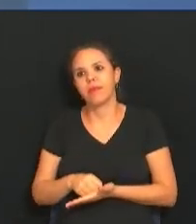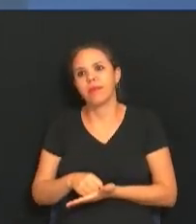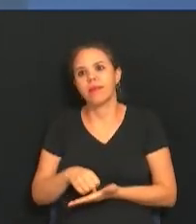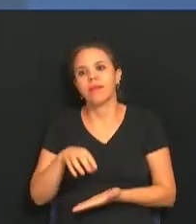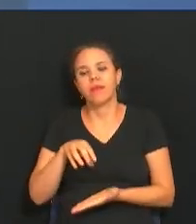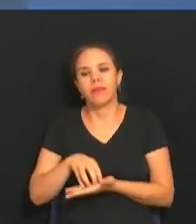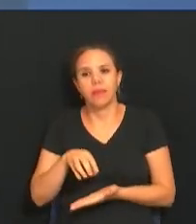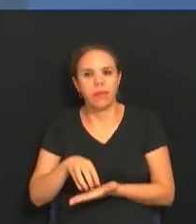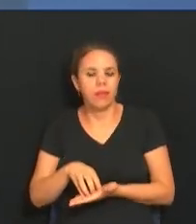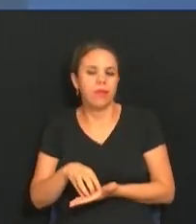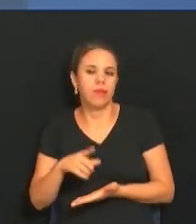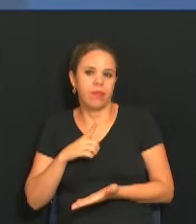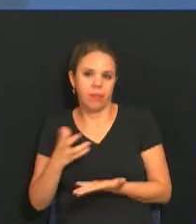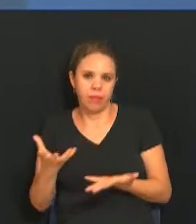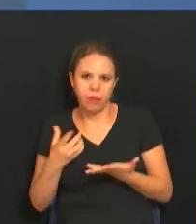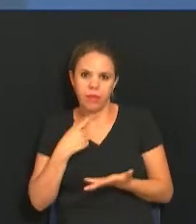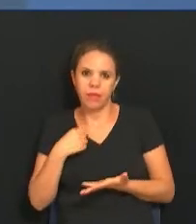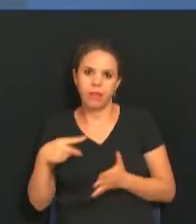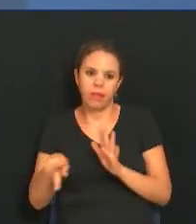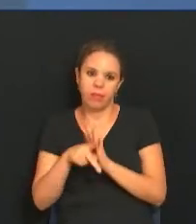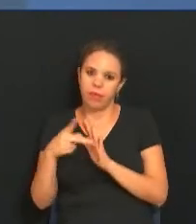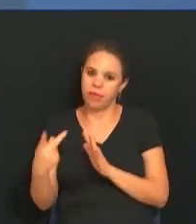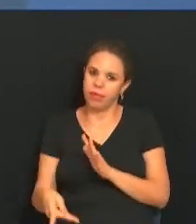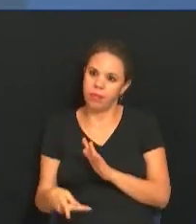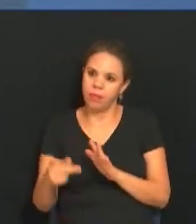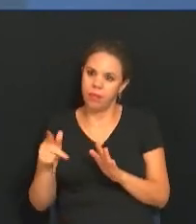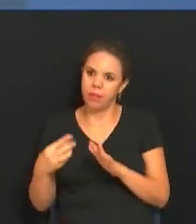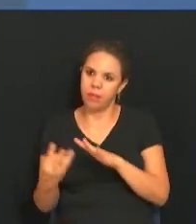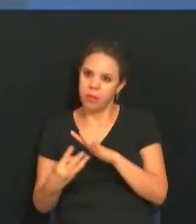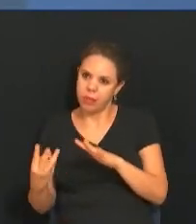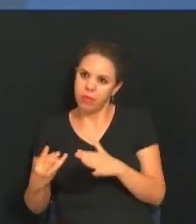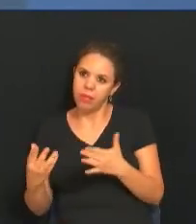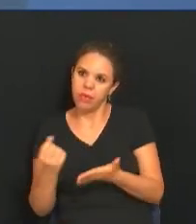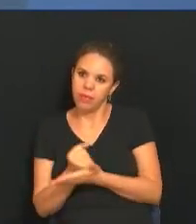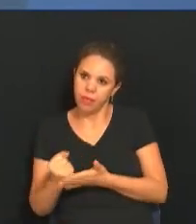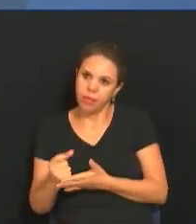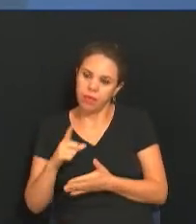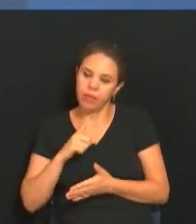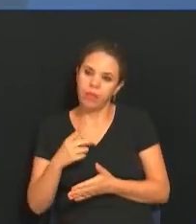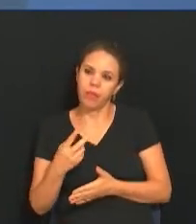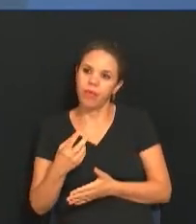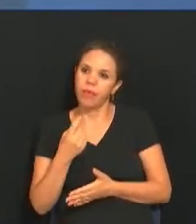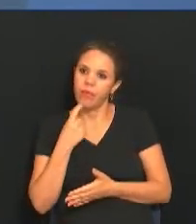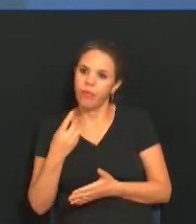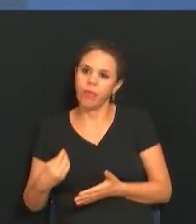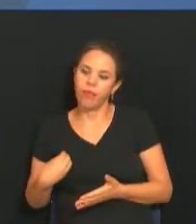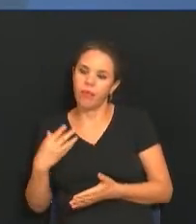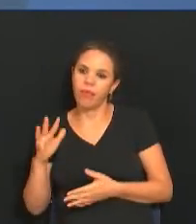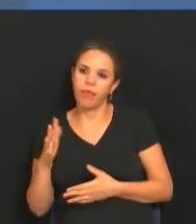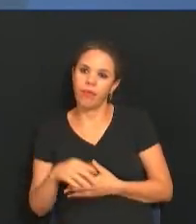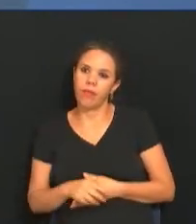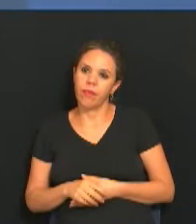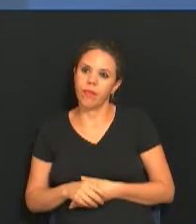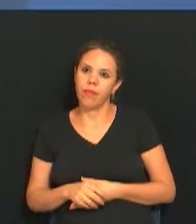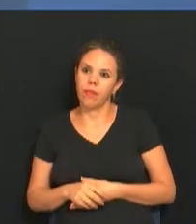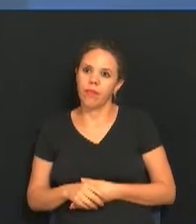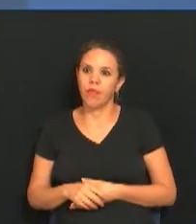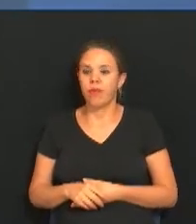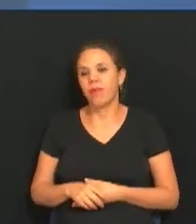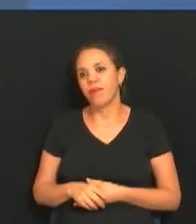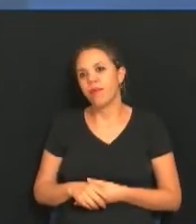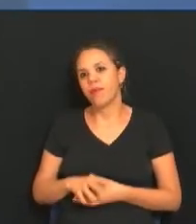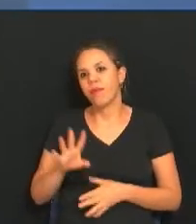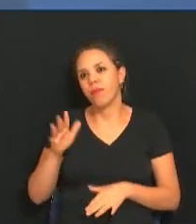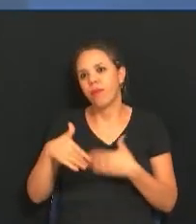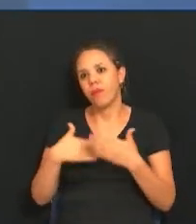e eles têm que querer também. Então, isso é um tipo de licitação inclusiva. Campinas tem hoje, vivendo hoje uma média, em curso,